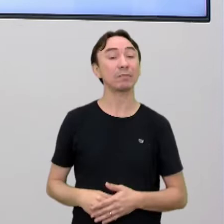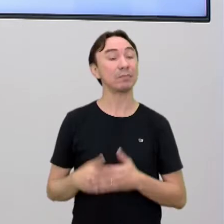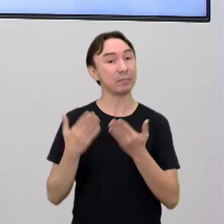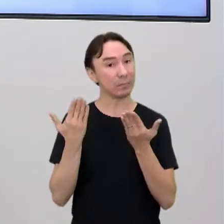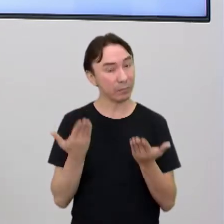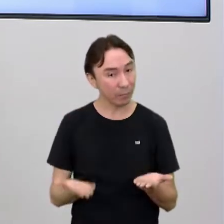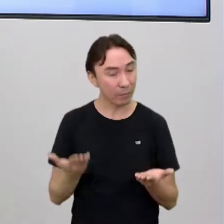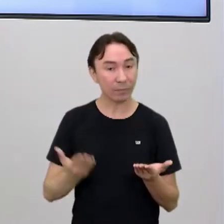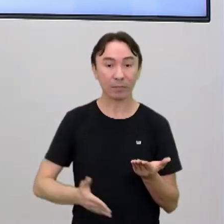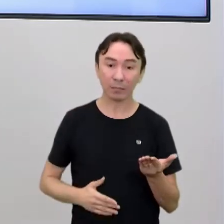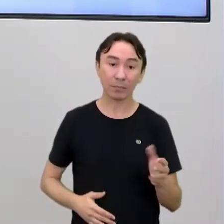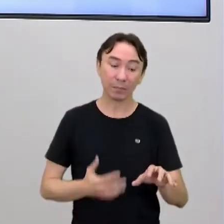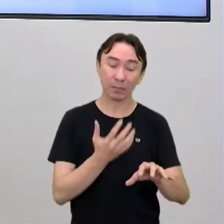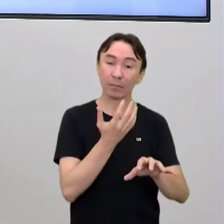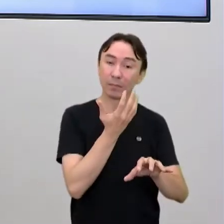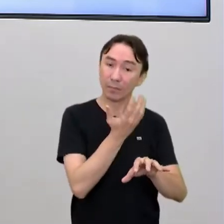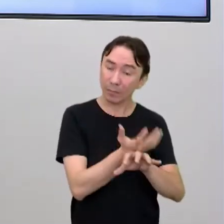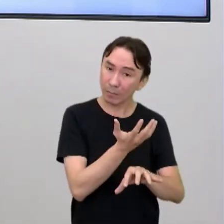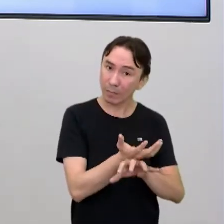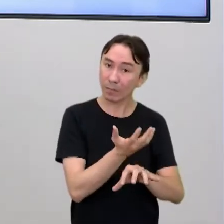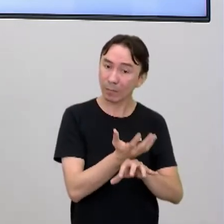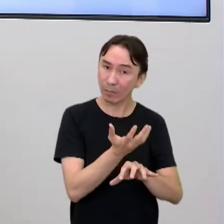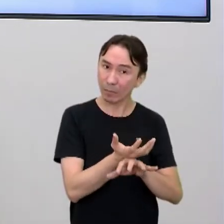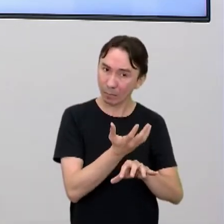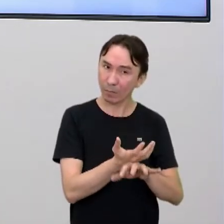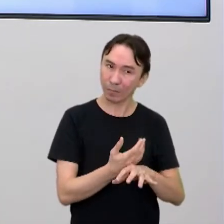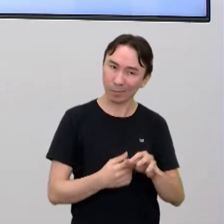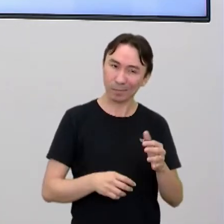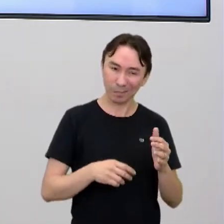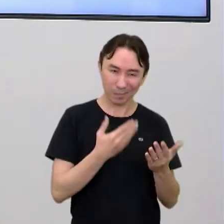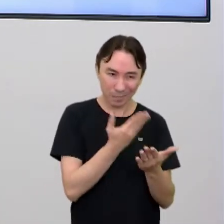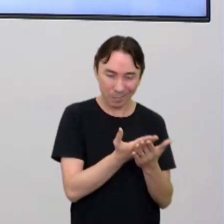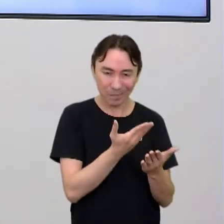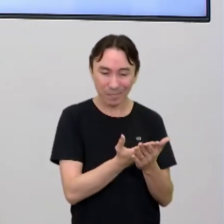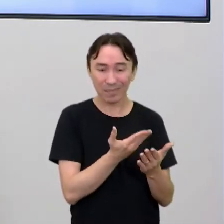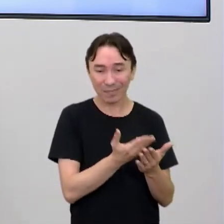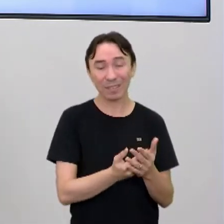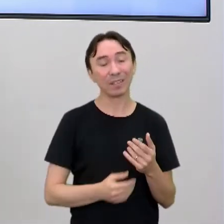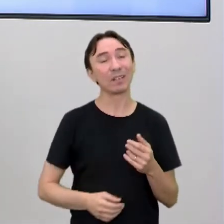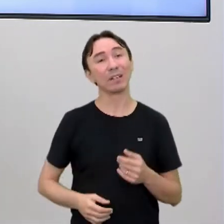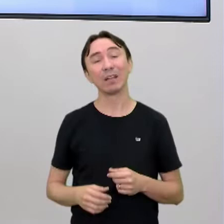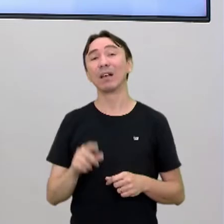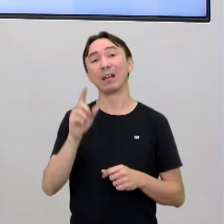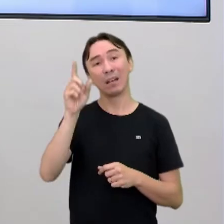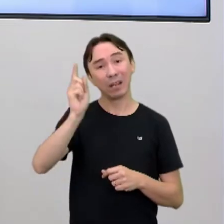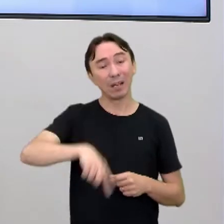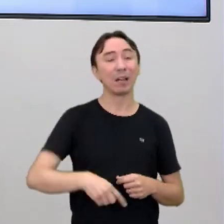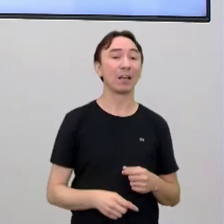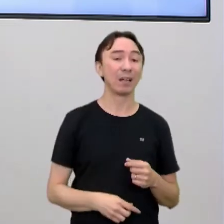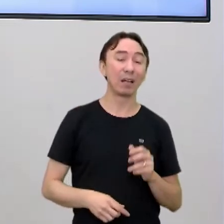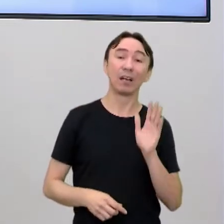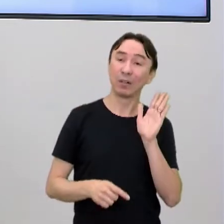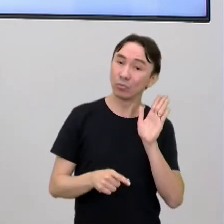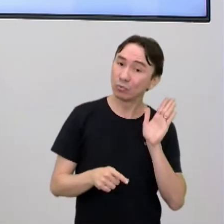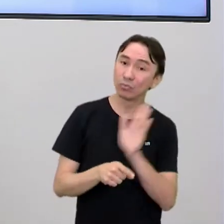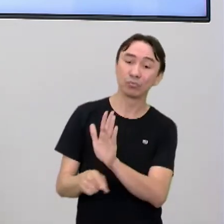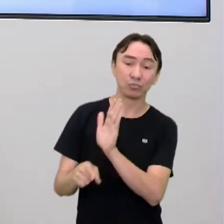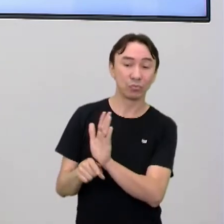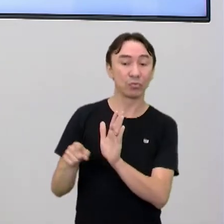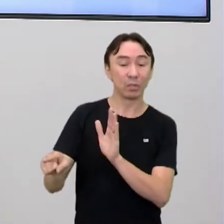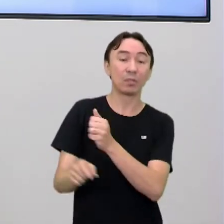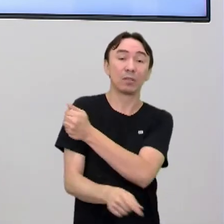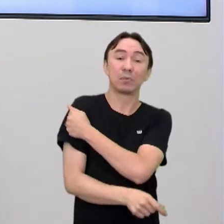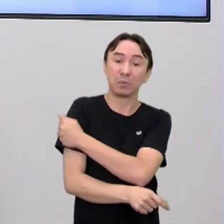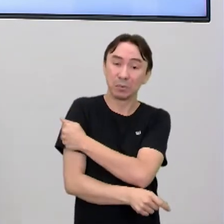itinerários formativos, o aluno já sabe, o professor está com a gente, ele tem sim a pretensão de preparar esse